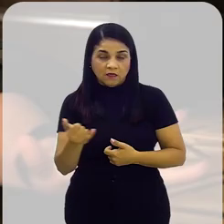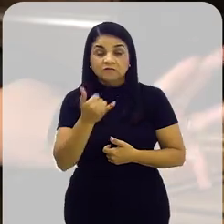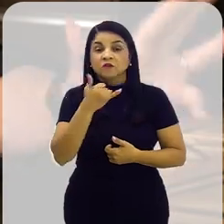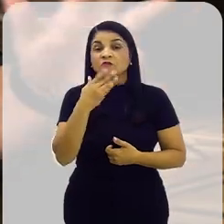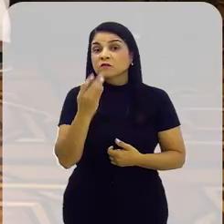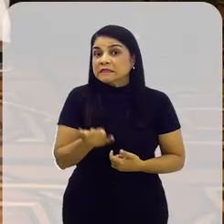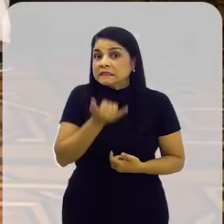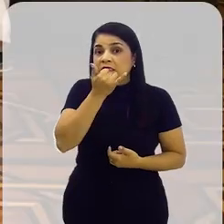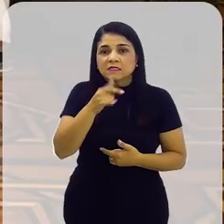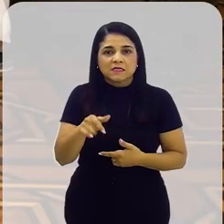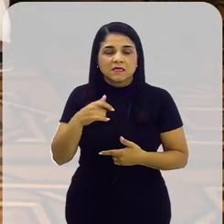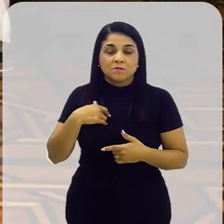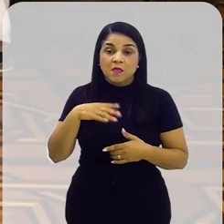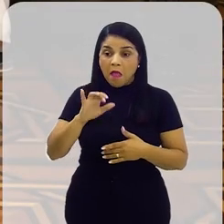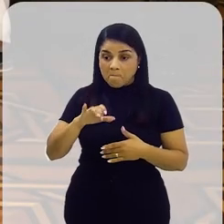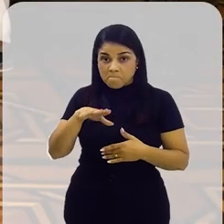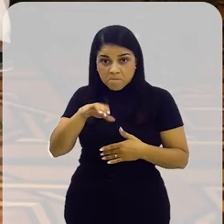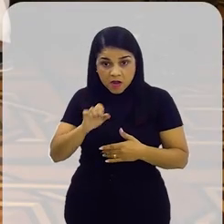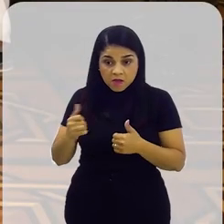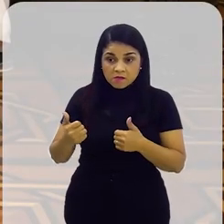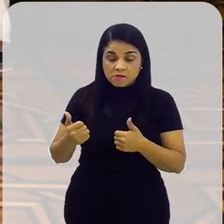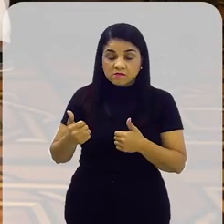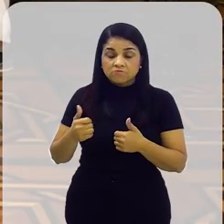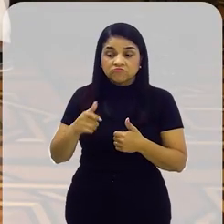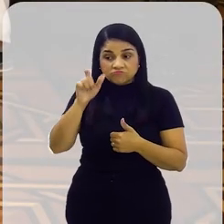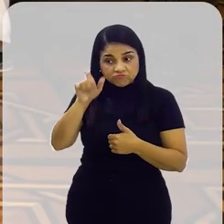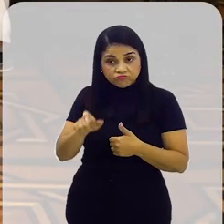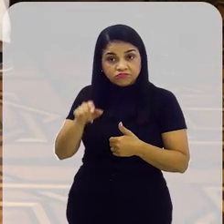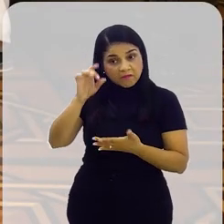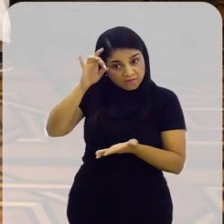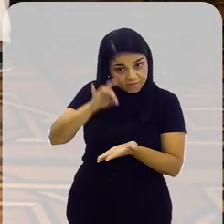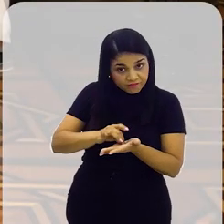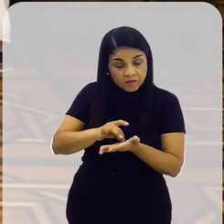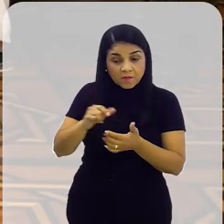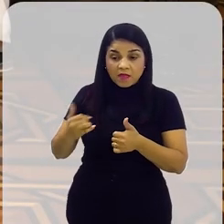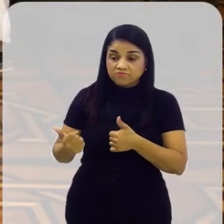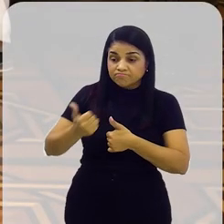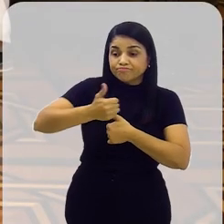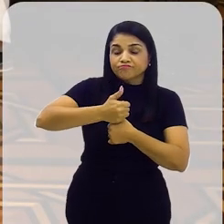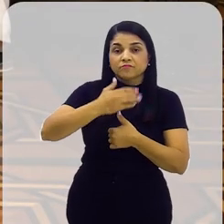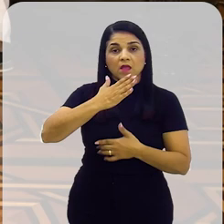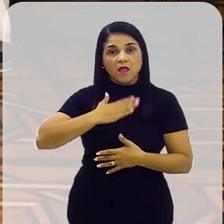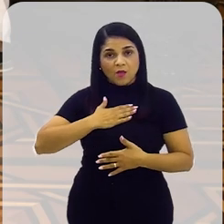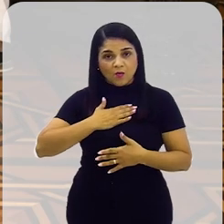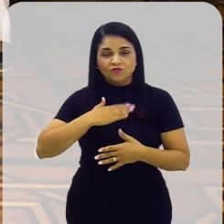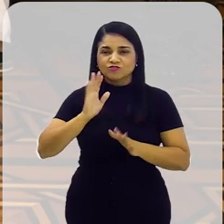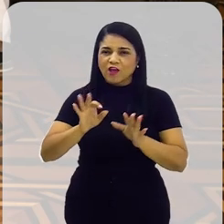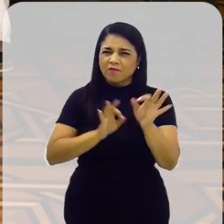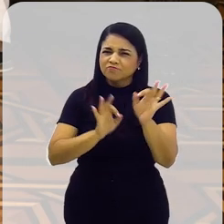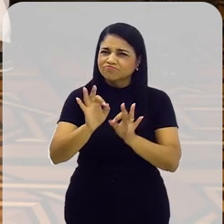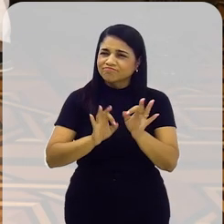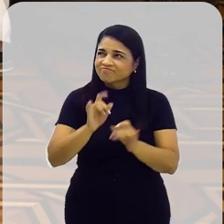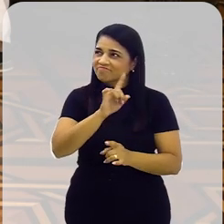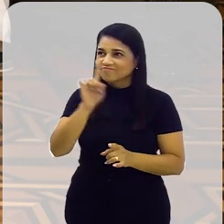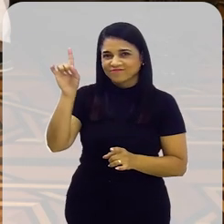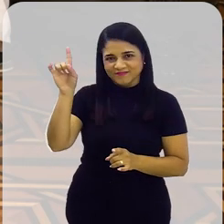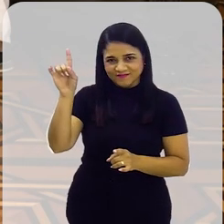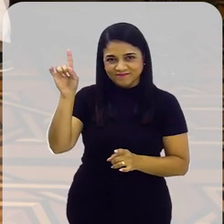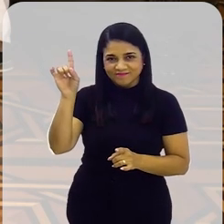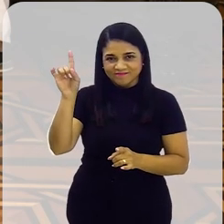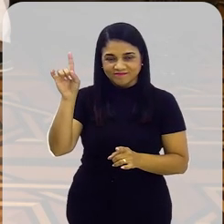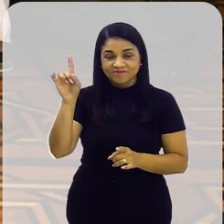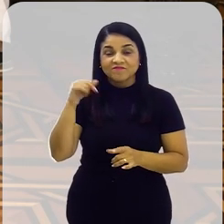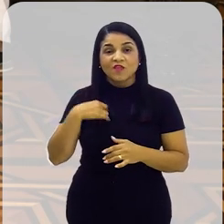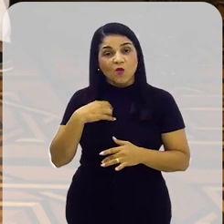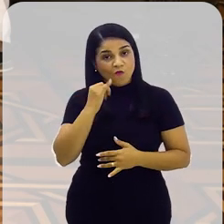eu tinha esse dom. Quem ia era sua mãe. Quem ia era minha mãe. E ficou foi você. Exatamente. Eu acho que já estava nos planos do Senhor mesmo. Coisa não, com certeza.